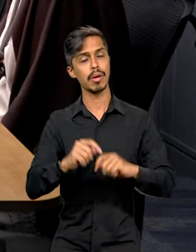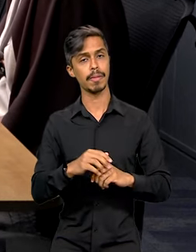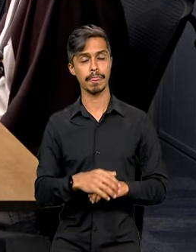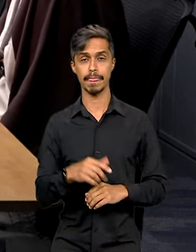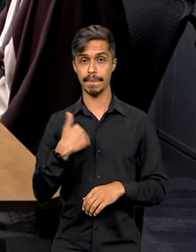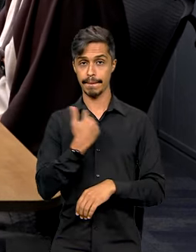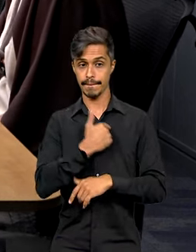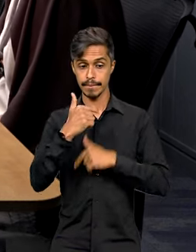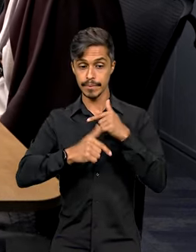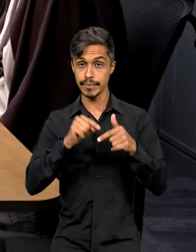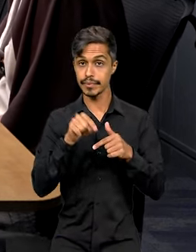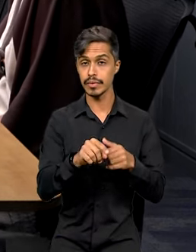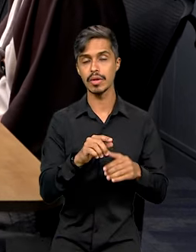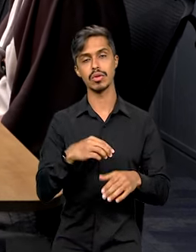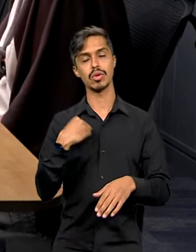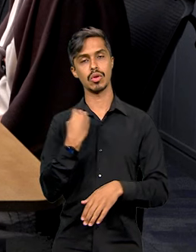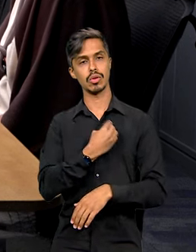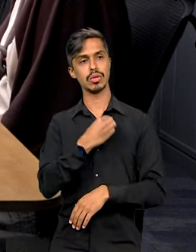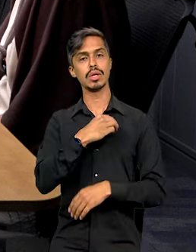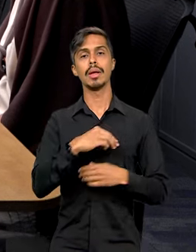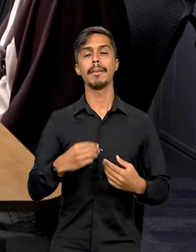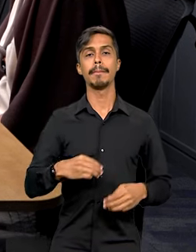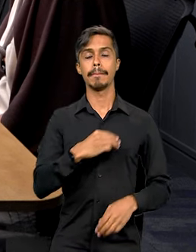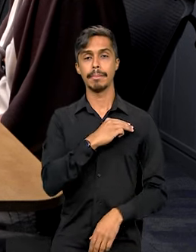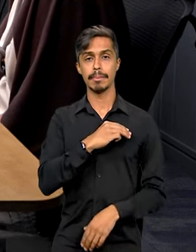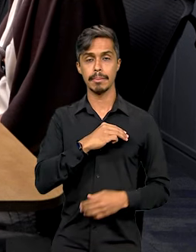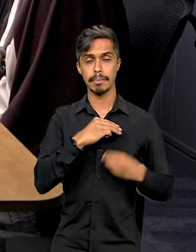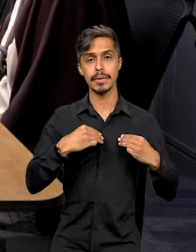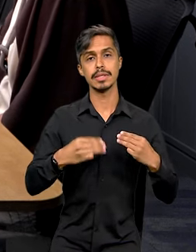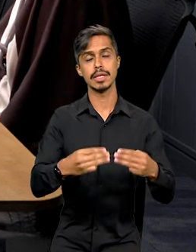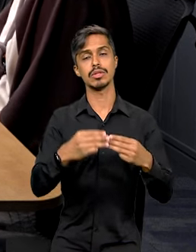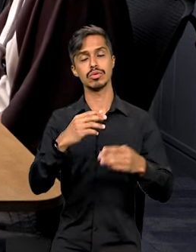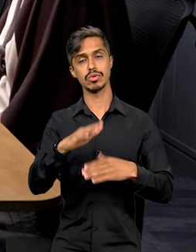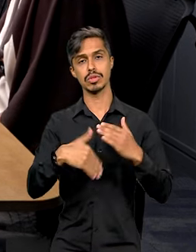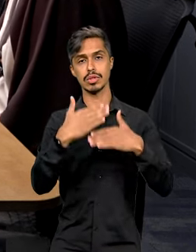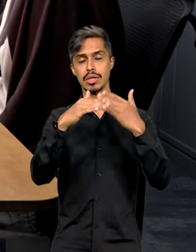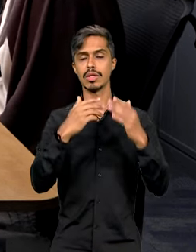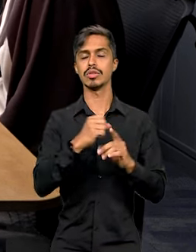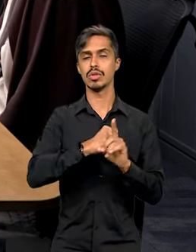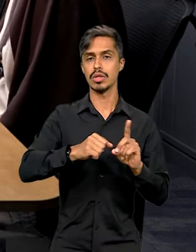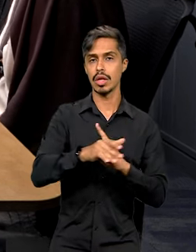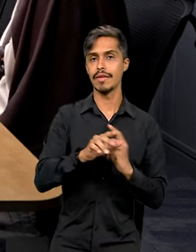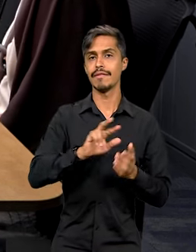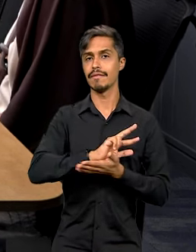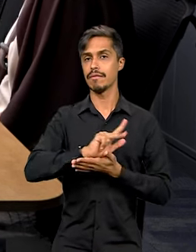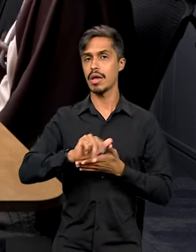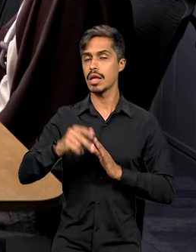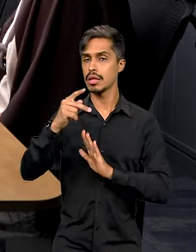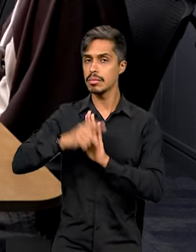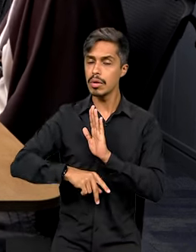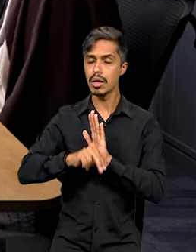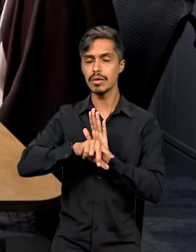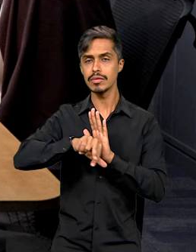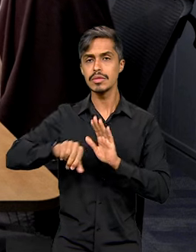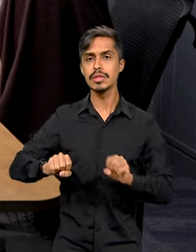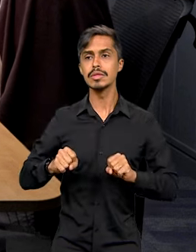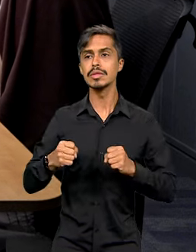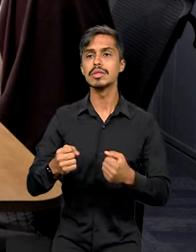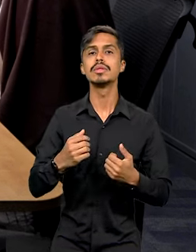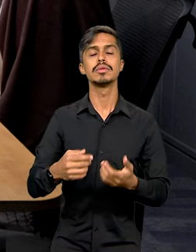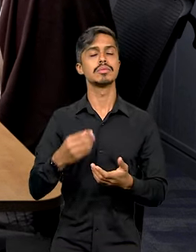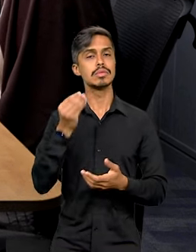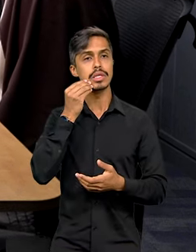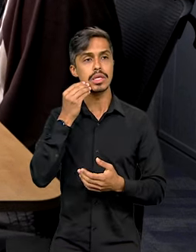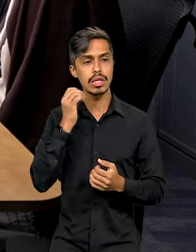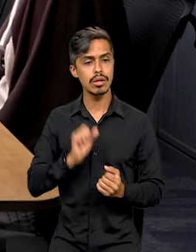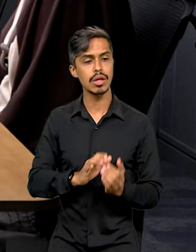temos trabalhado no caso do nosso Ministério Ministério do Desenvolvimento Social uma série de programas para prevenção